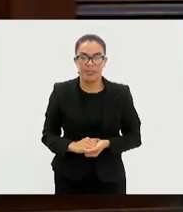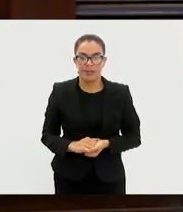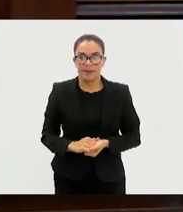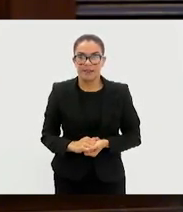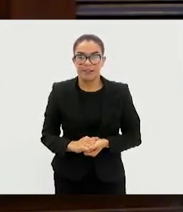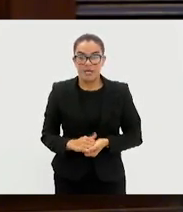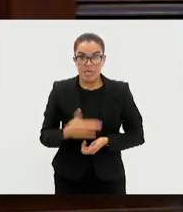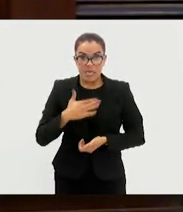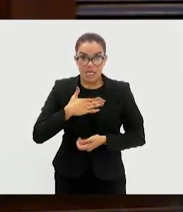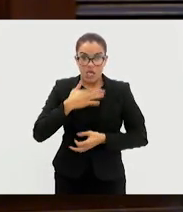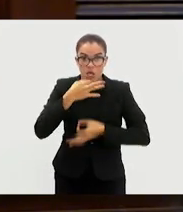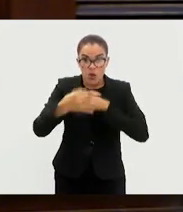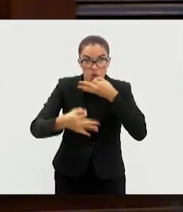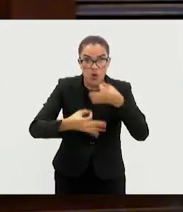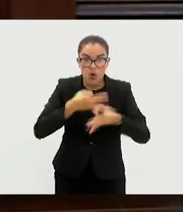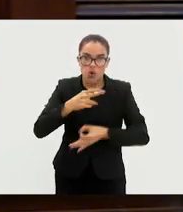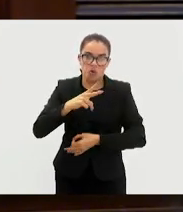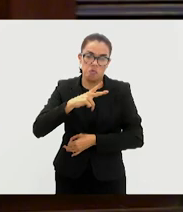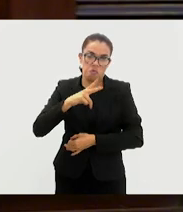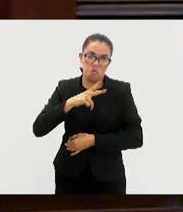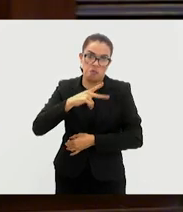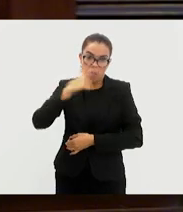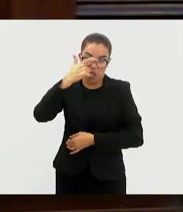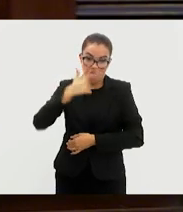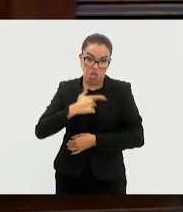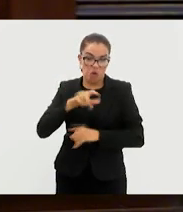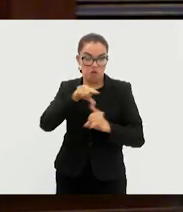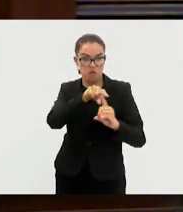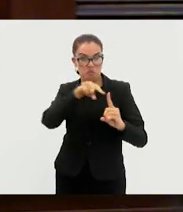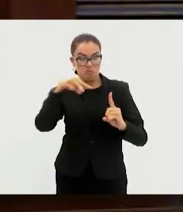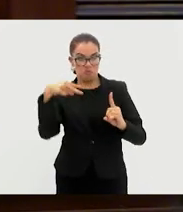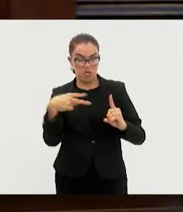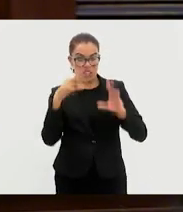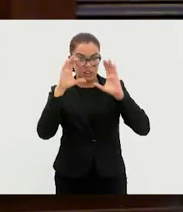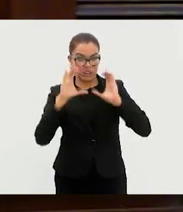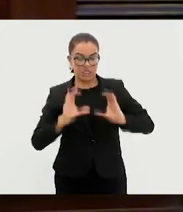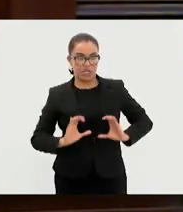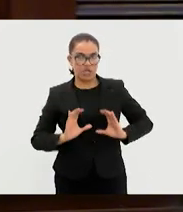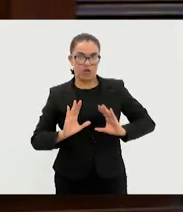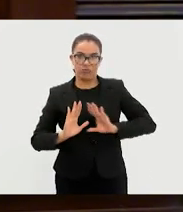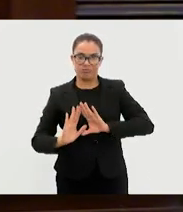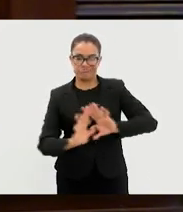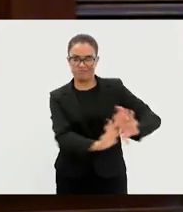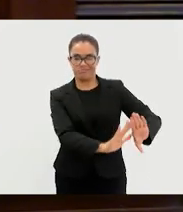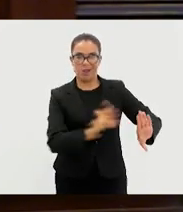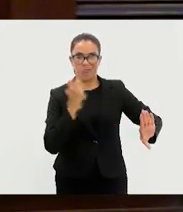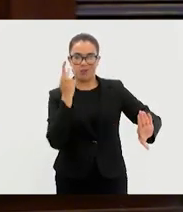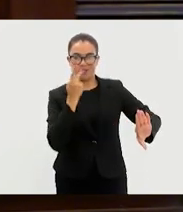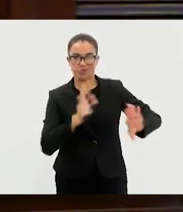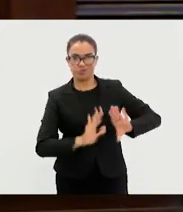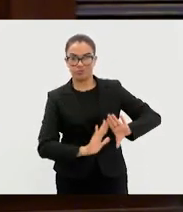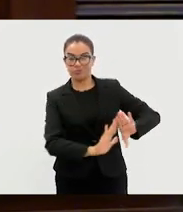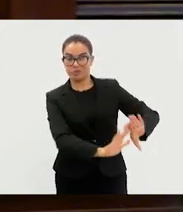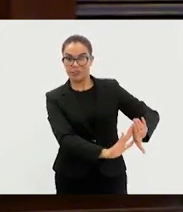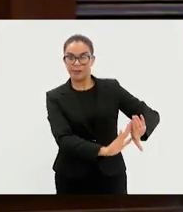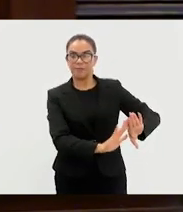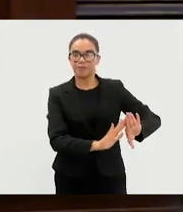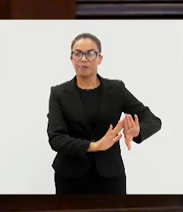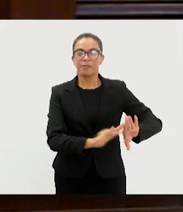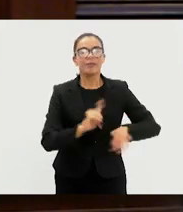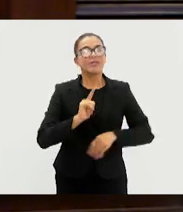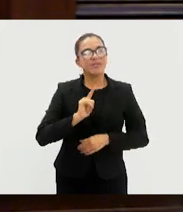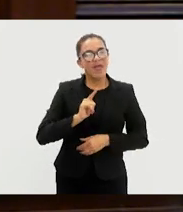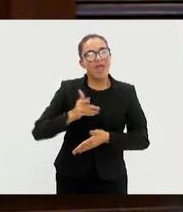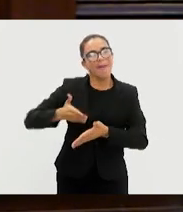Eu acho, particularmente, como cidadão, não como político, que nós temos alguns